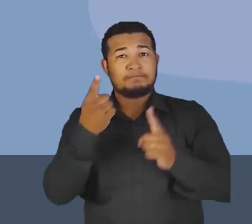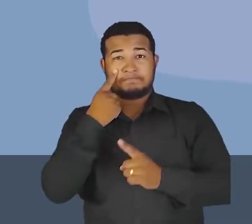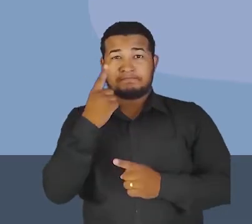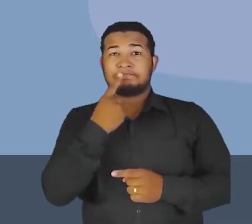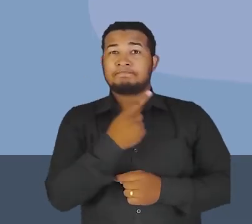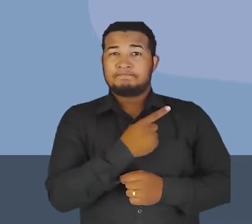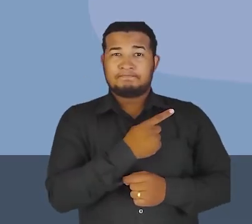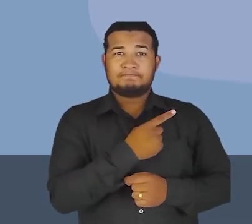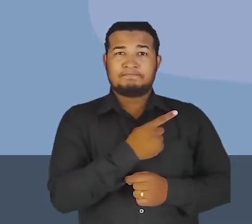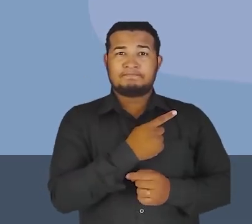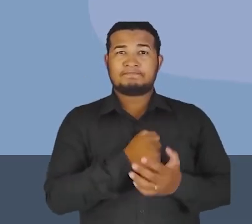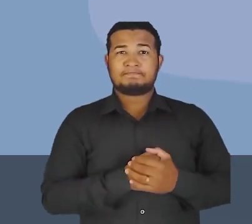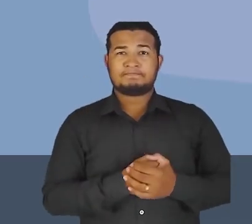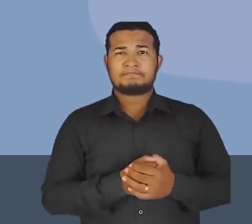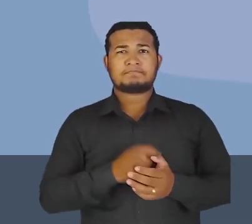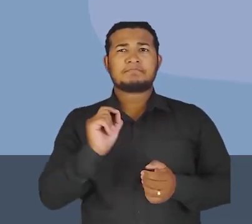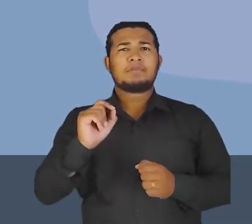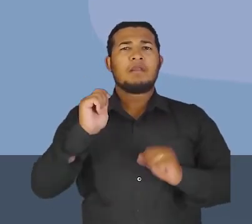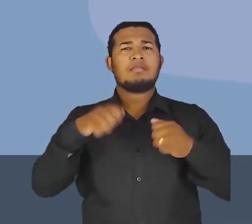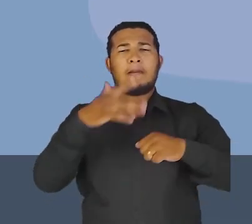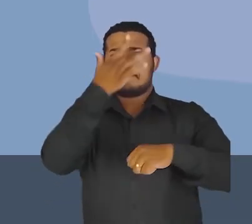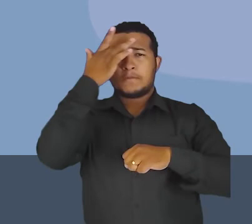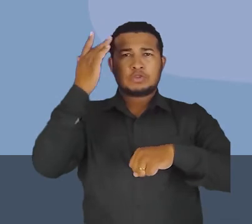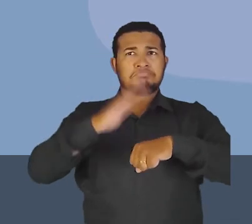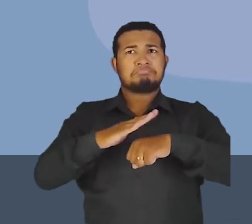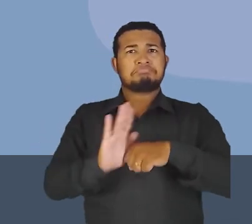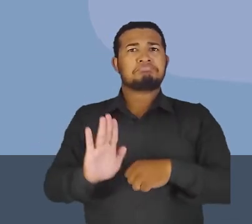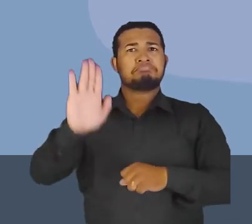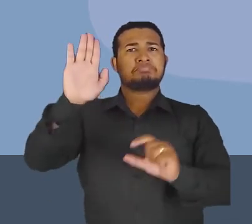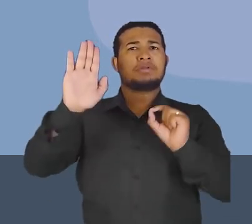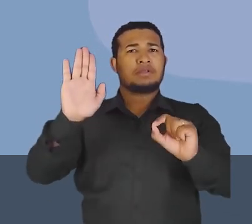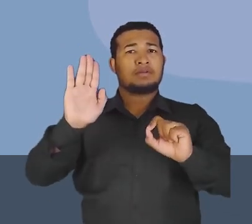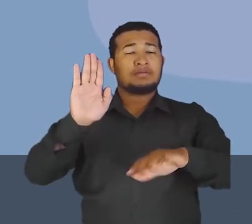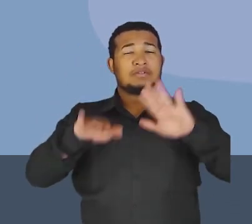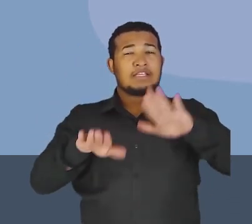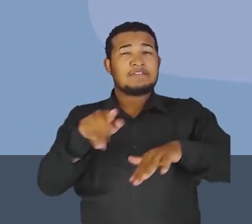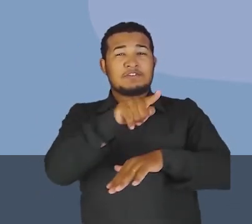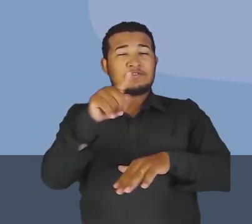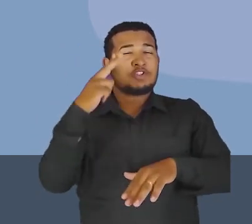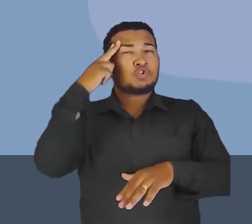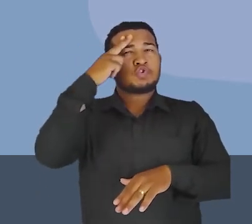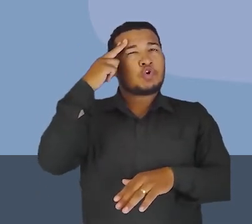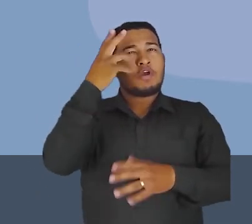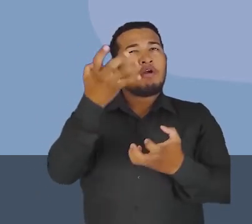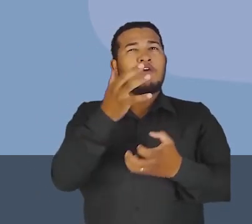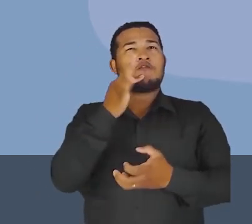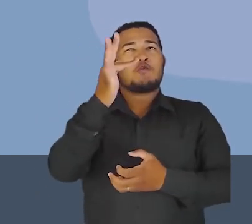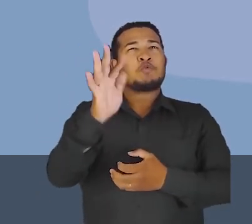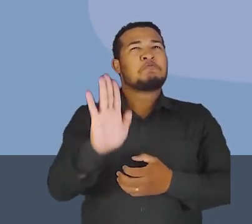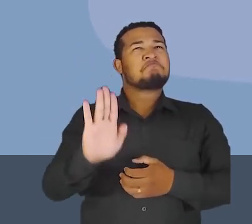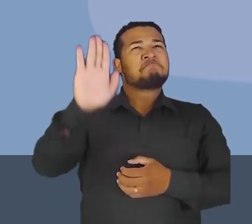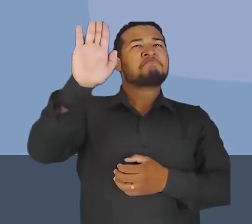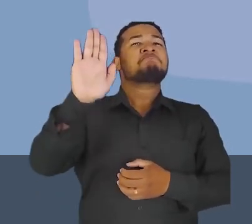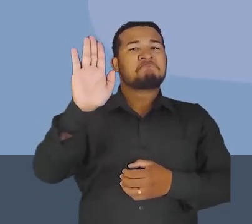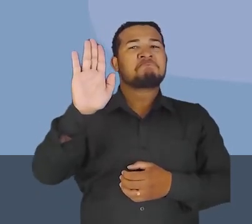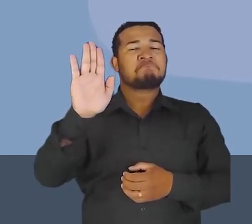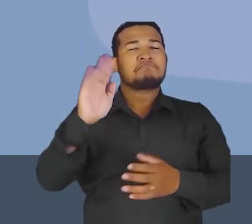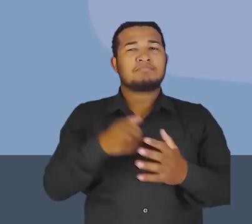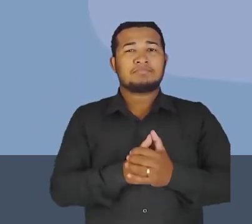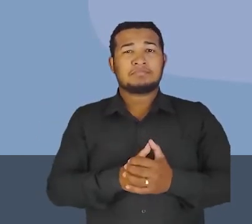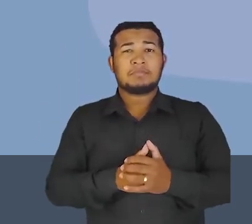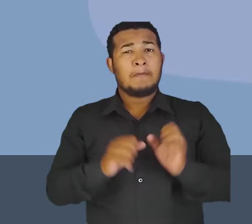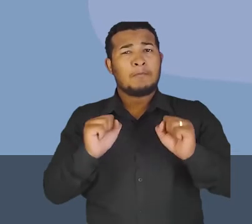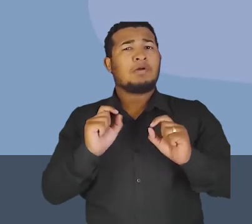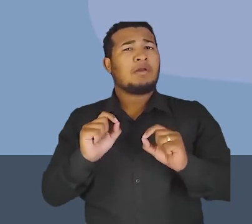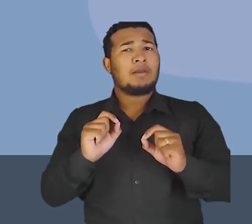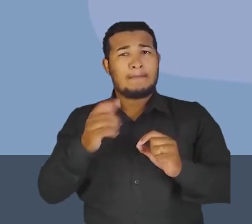próximo slide, que é quem pode se candidatar. Talvez você tenha o sonho de se candidatar um dia. Então é importante falar sobre isso também. Pode se